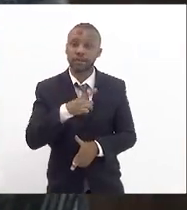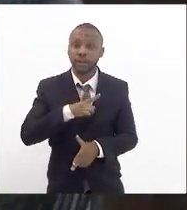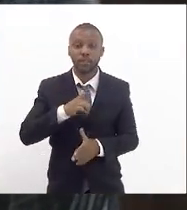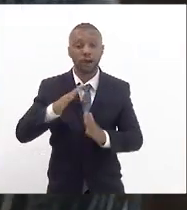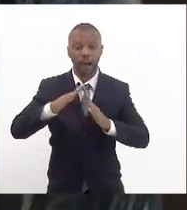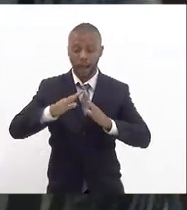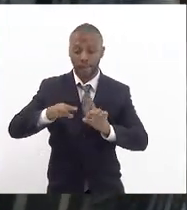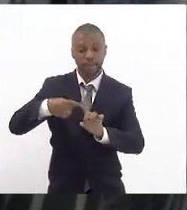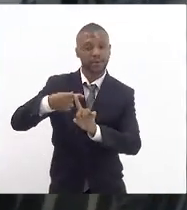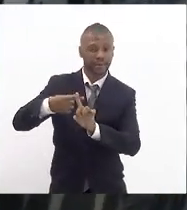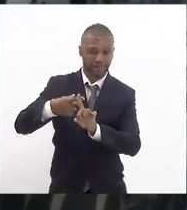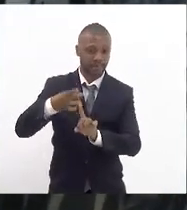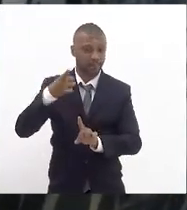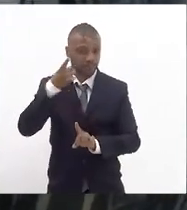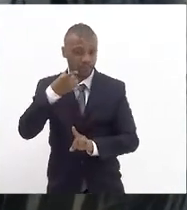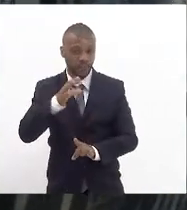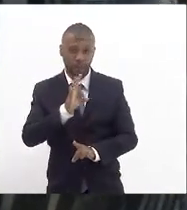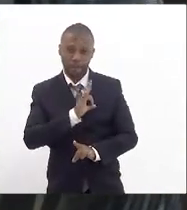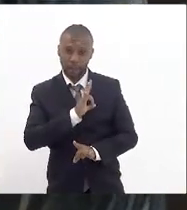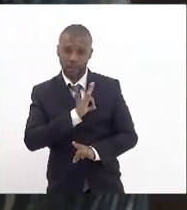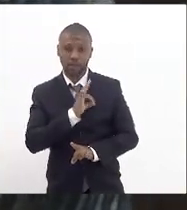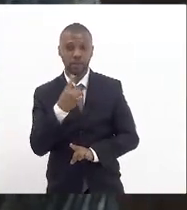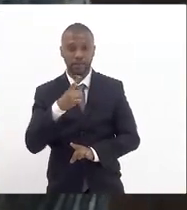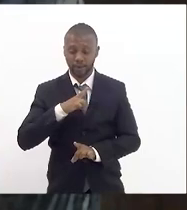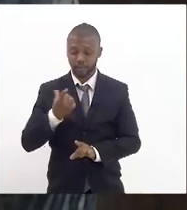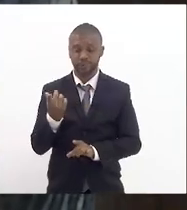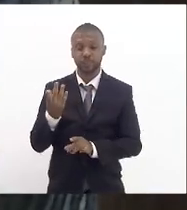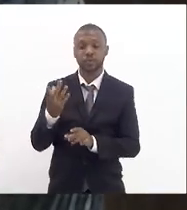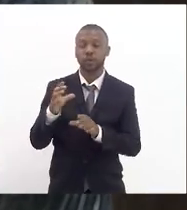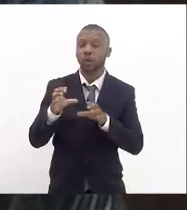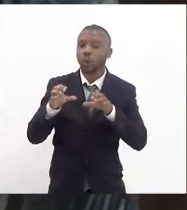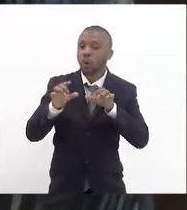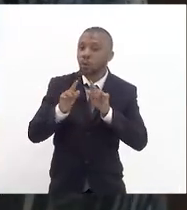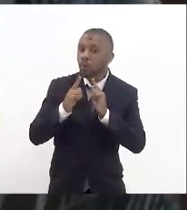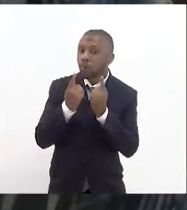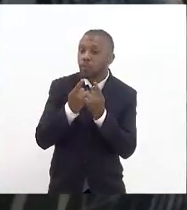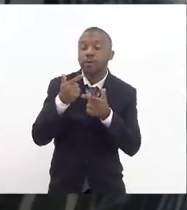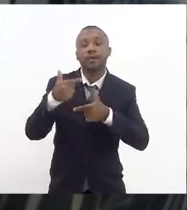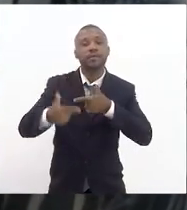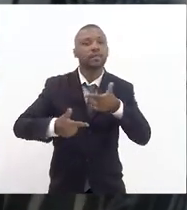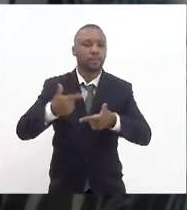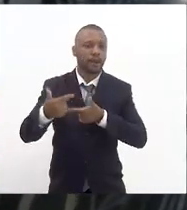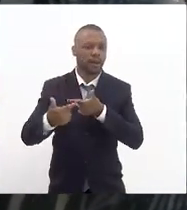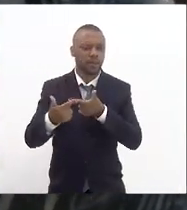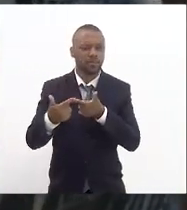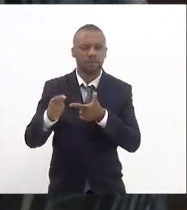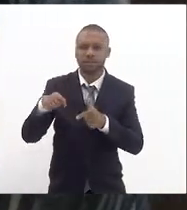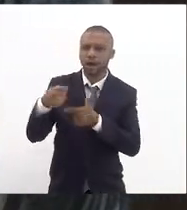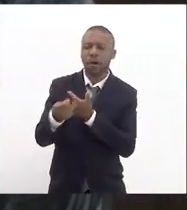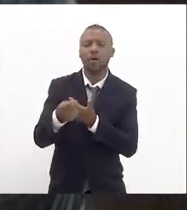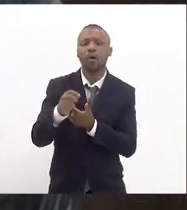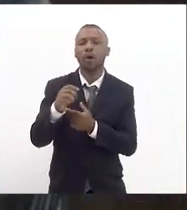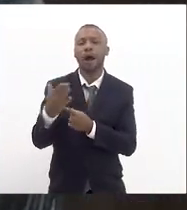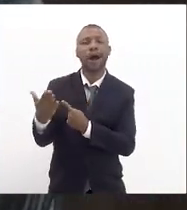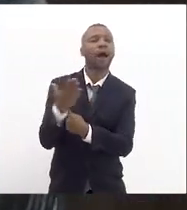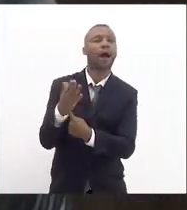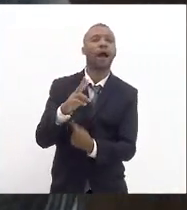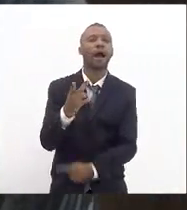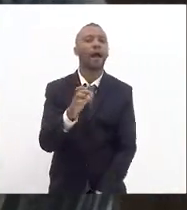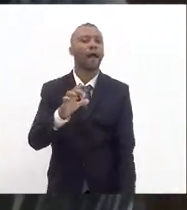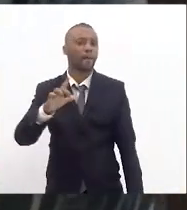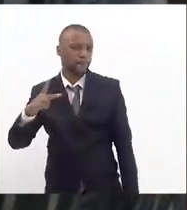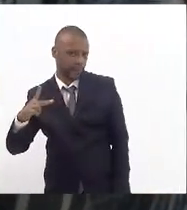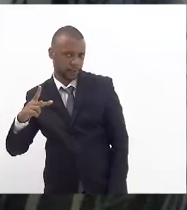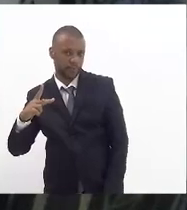igreja, deputada Marta Rocha, um grupo de trabalho chamado HELP. É um grupo que trabalha de